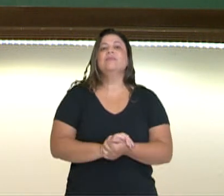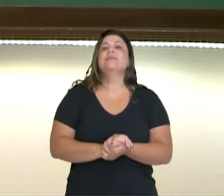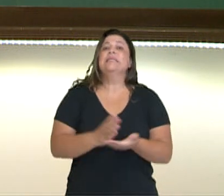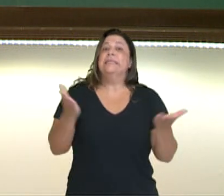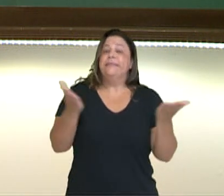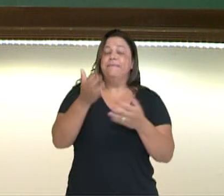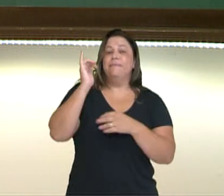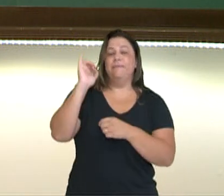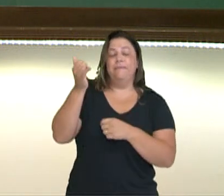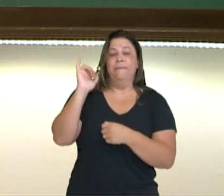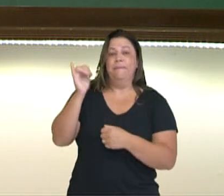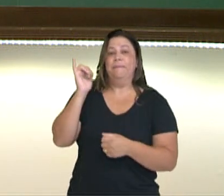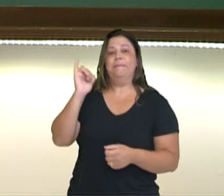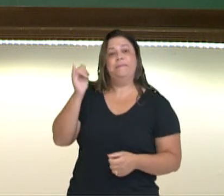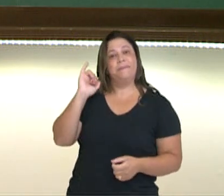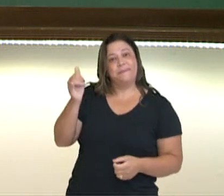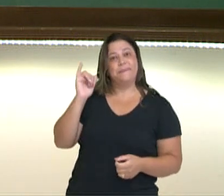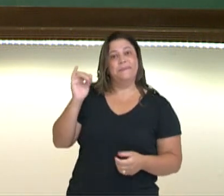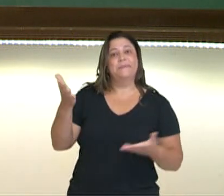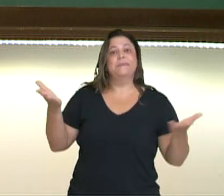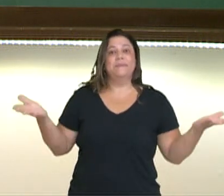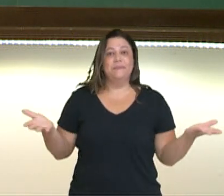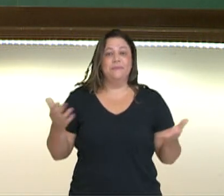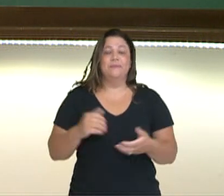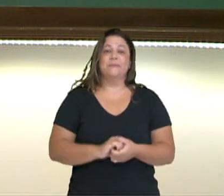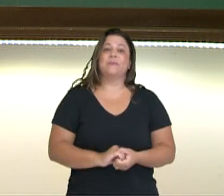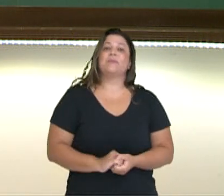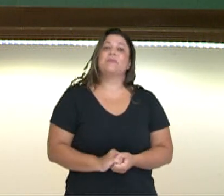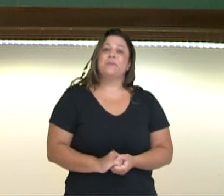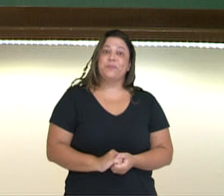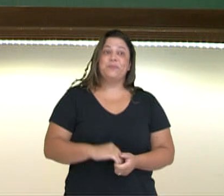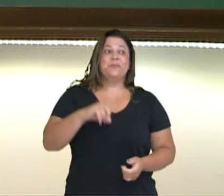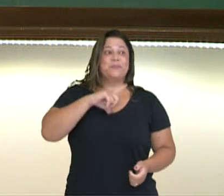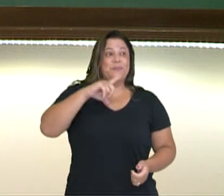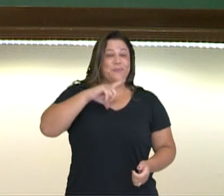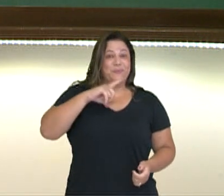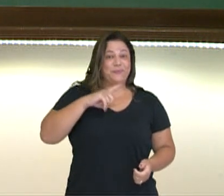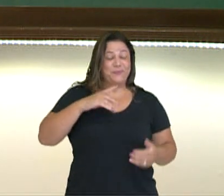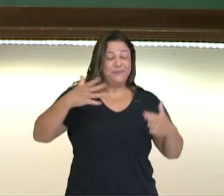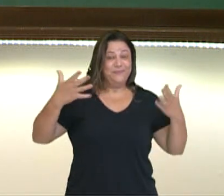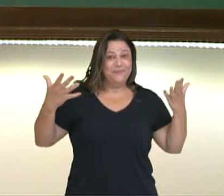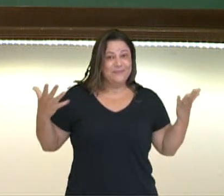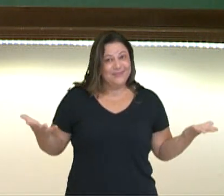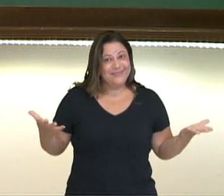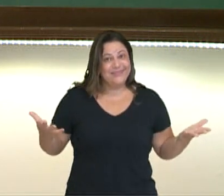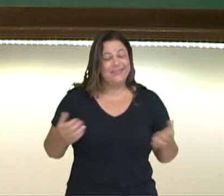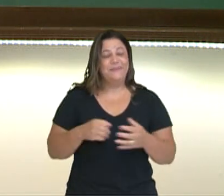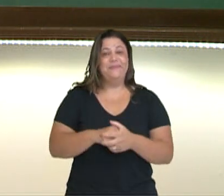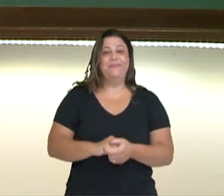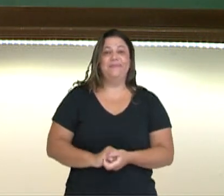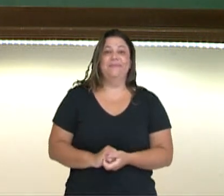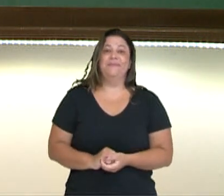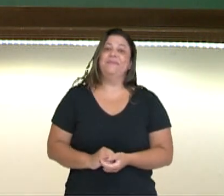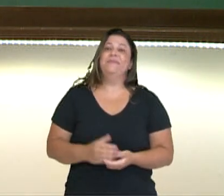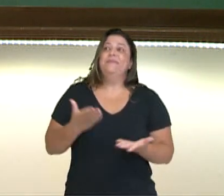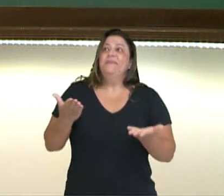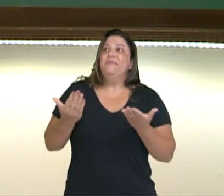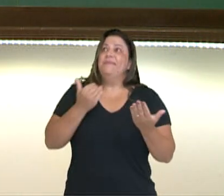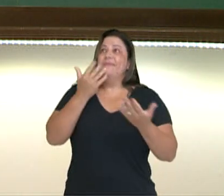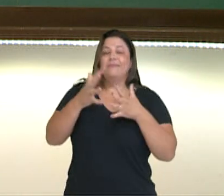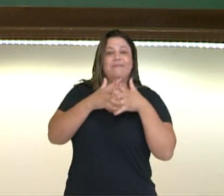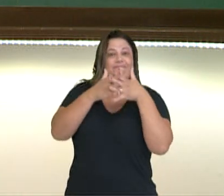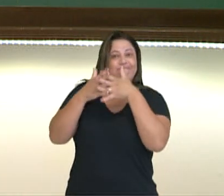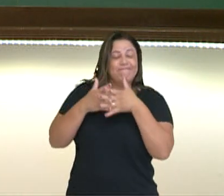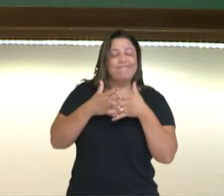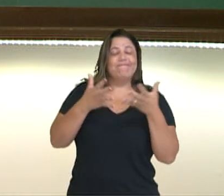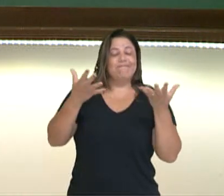narrativa que ele tem um clímax, ele tem uma questão para você, um conflito para ser